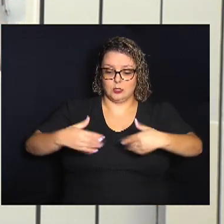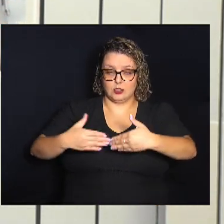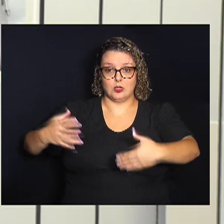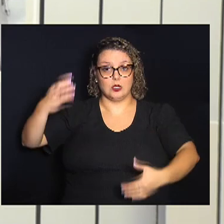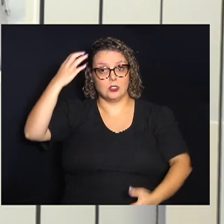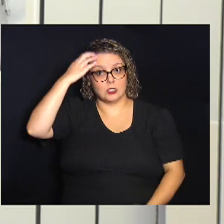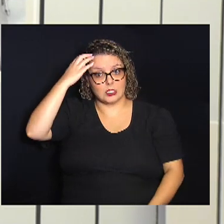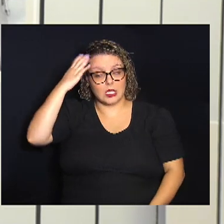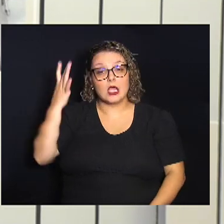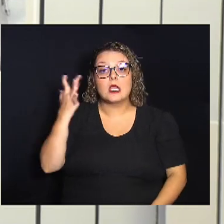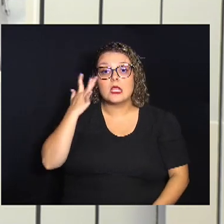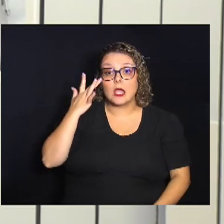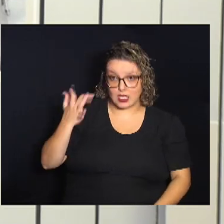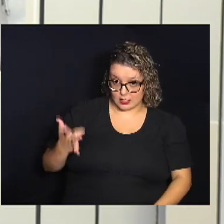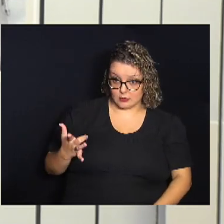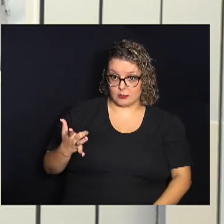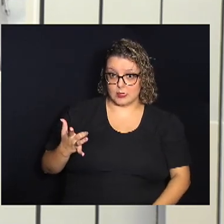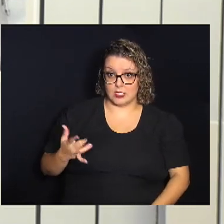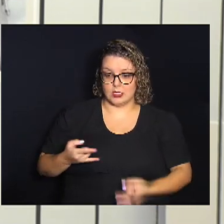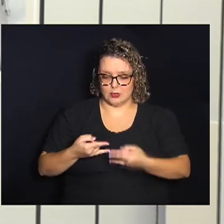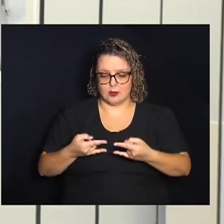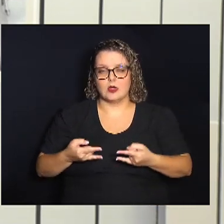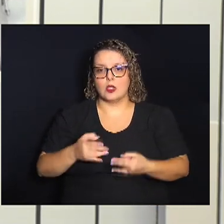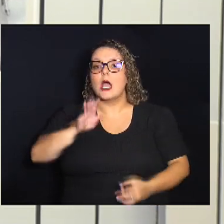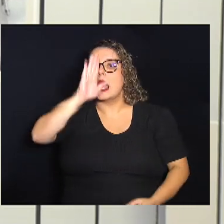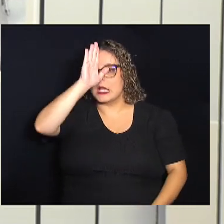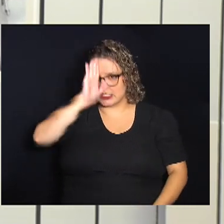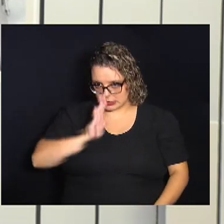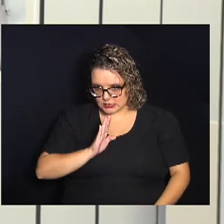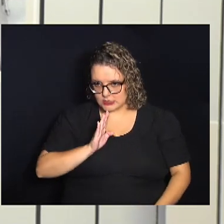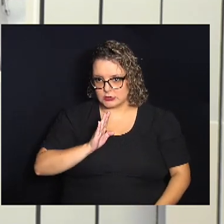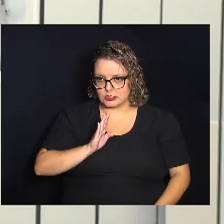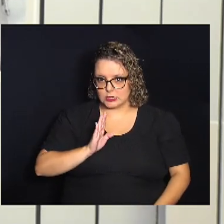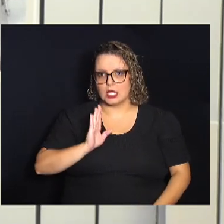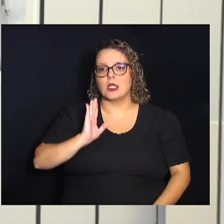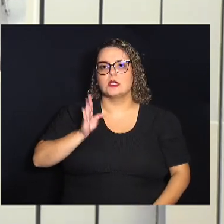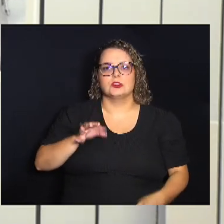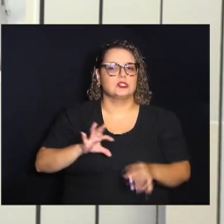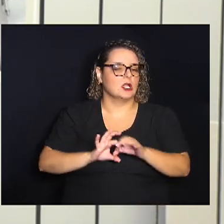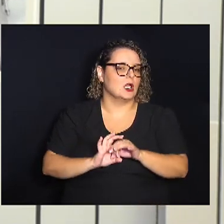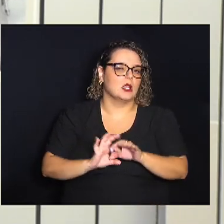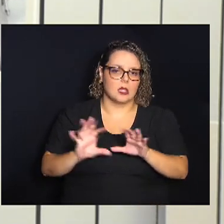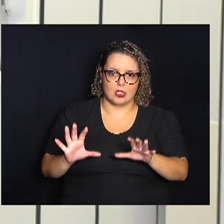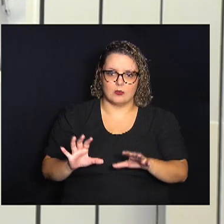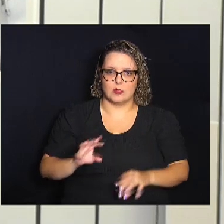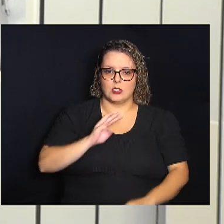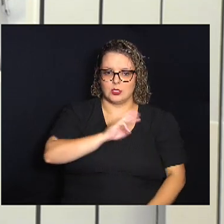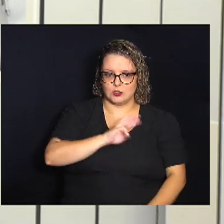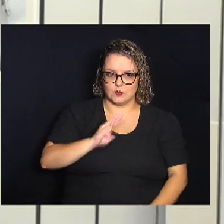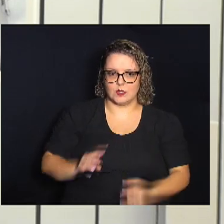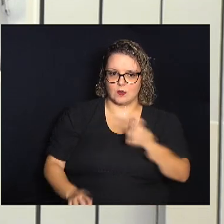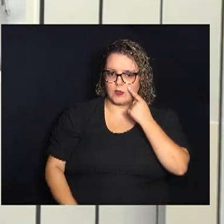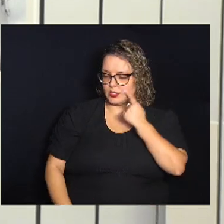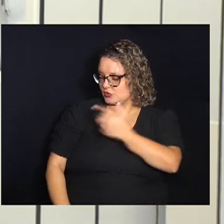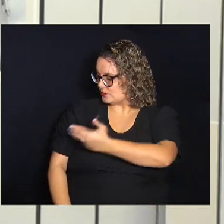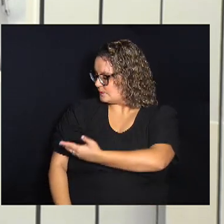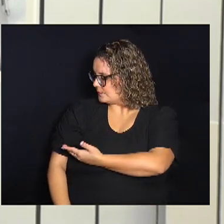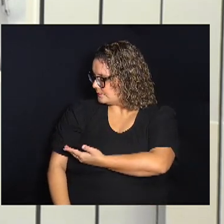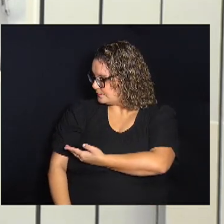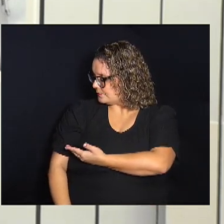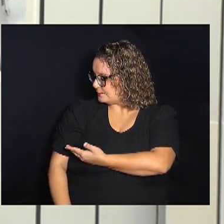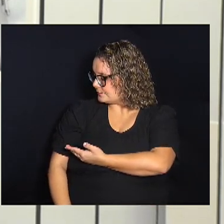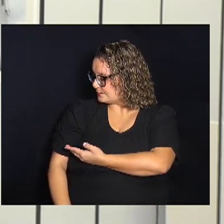E amanhã os ingressos gratuitos já estarão disponíveis lá no site